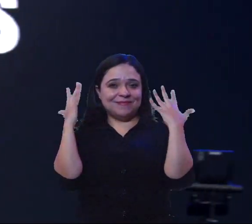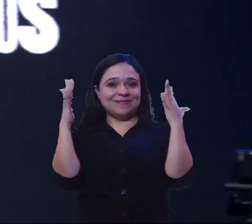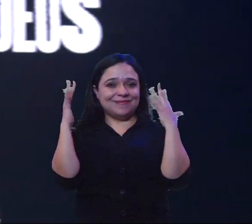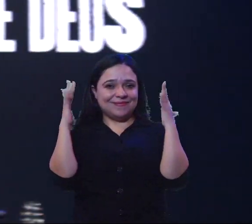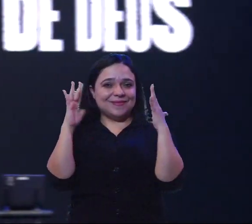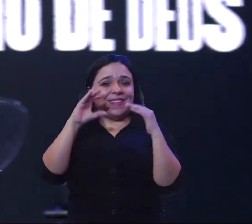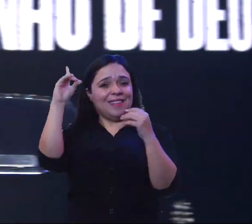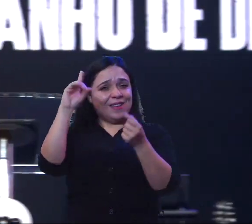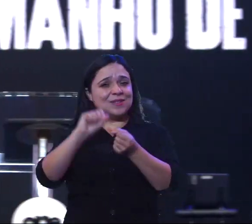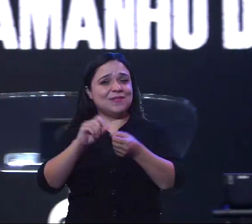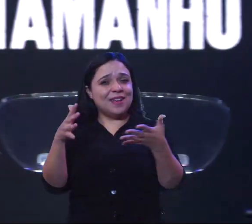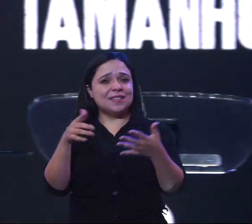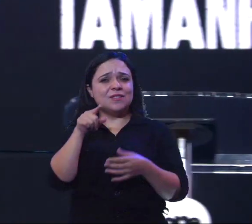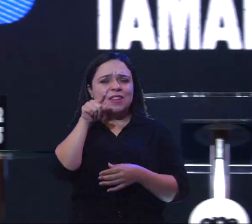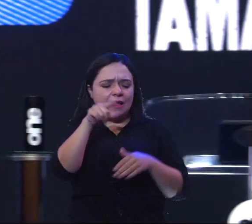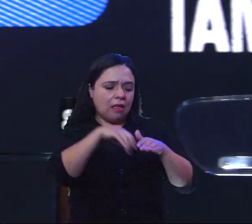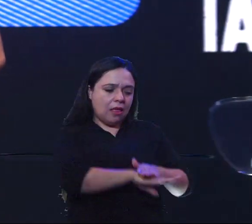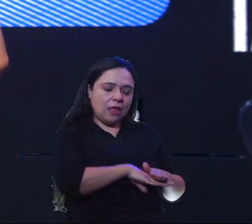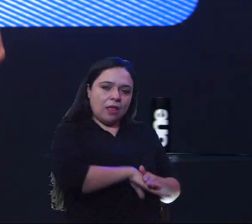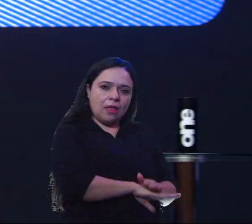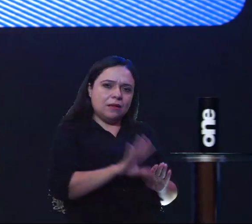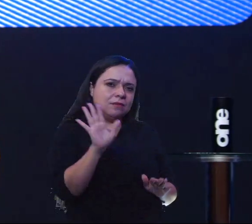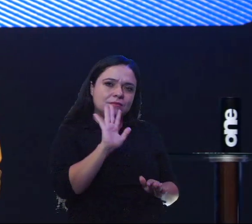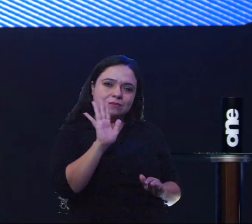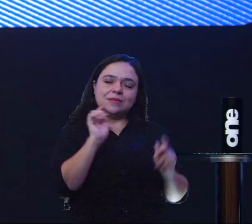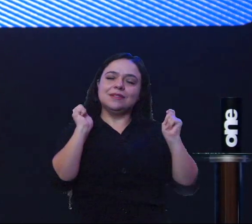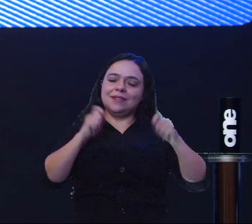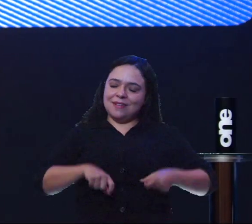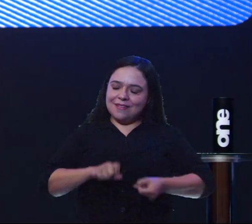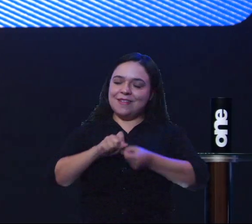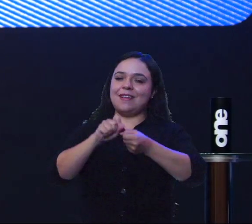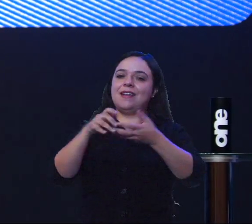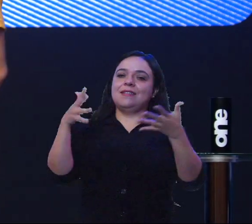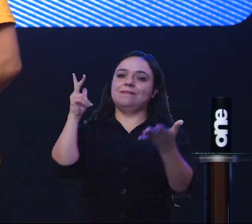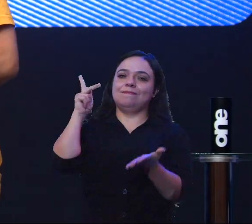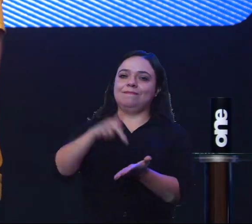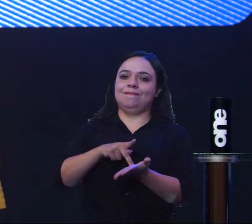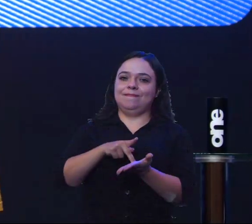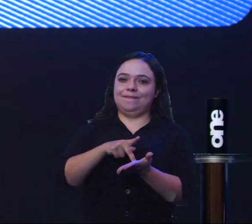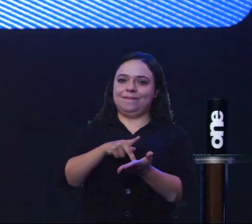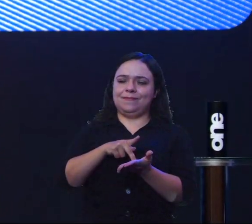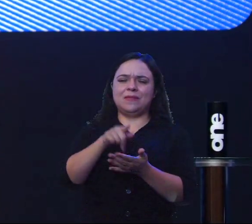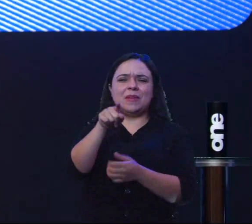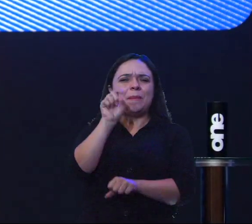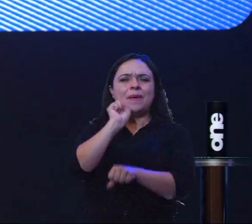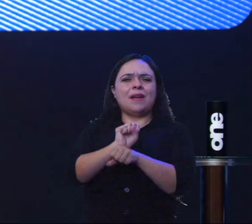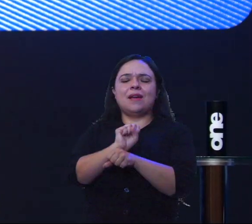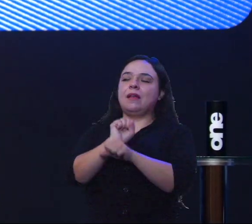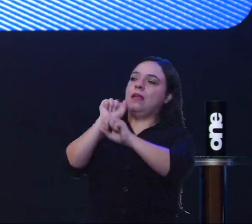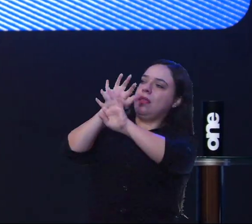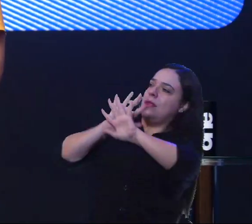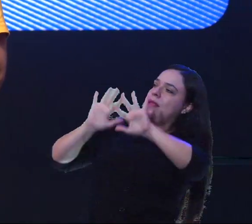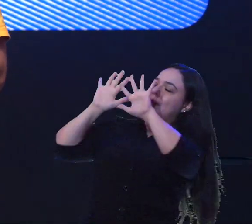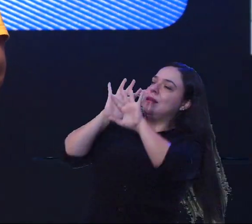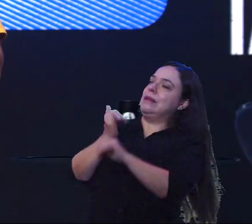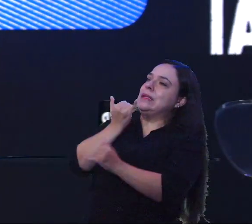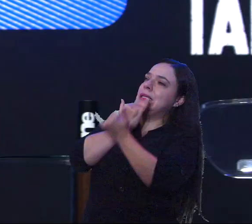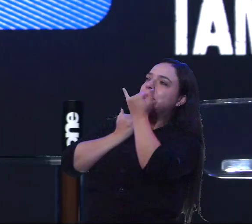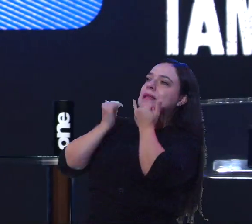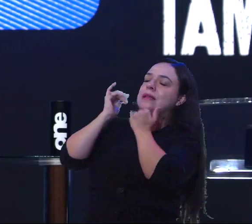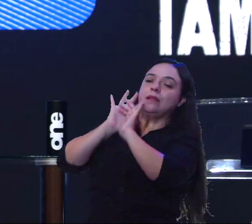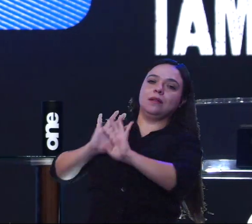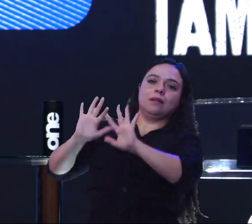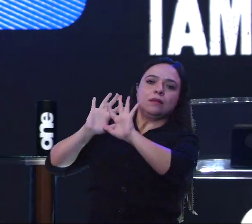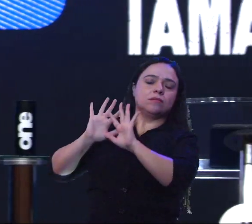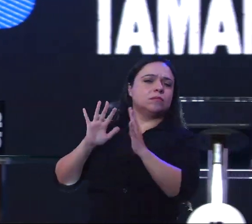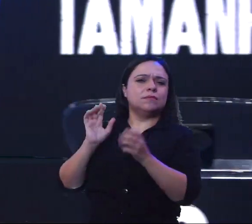gaveta que está na hora de ser lançado naquilo que Deus quer fazer. Para de dar desculpa, meu irmão. Qual que é o medo